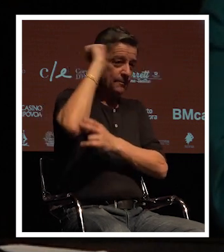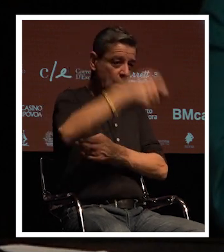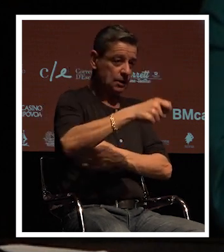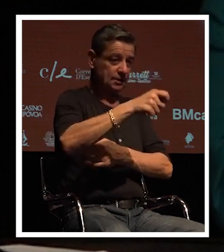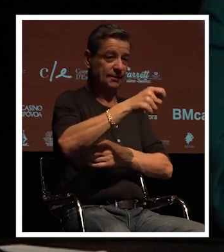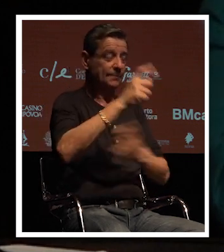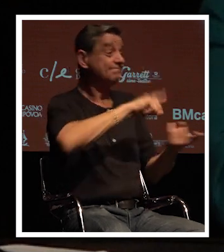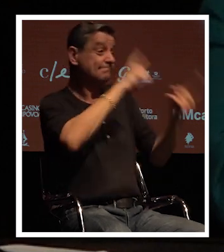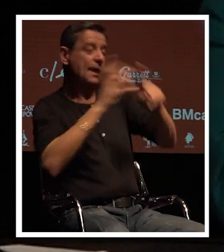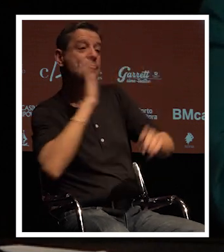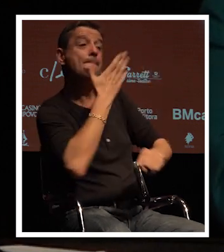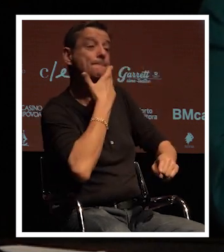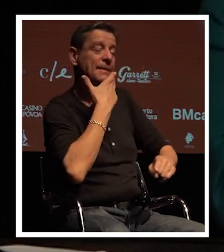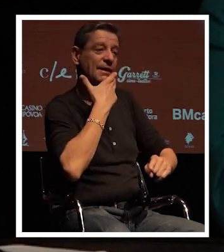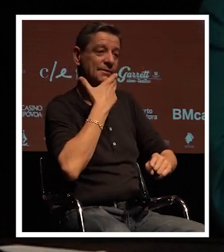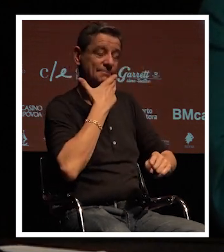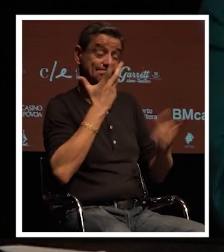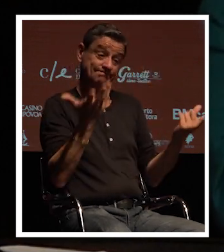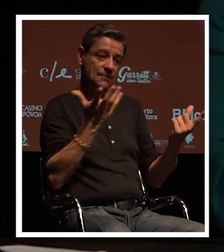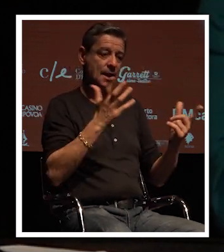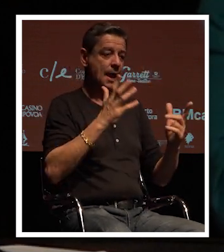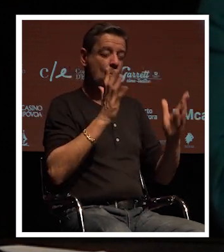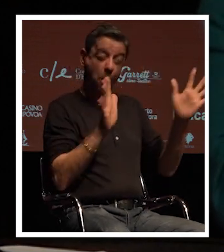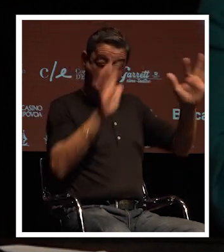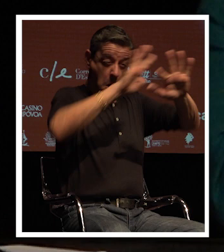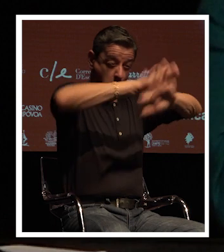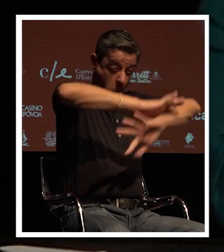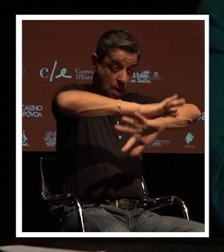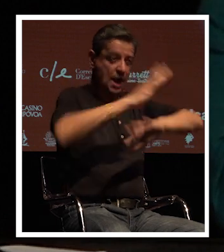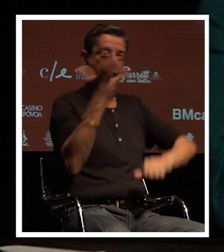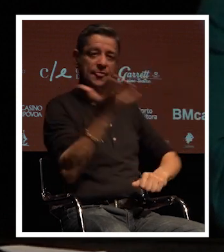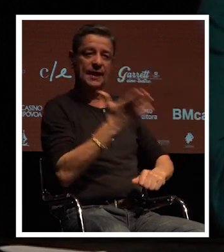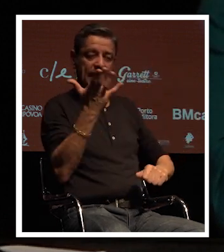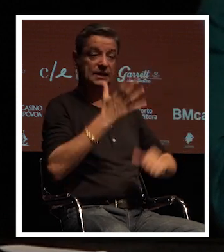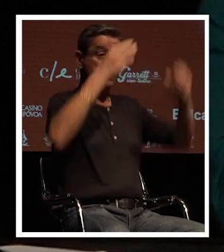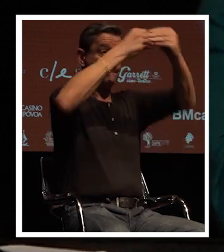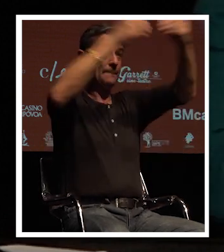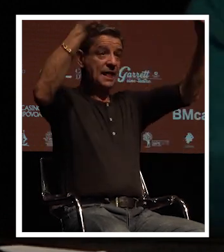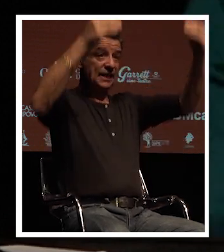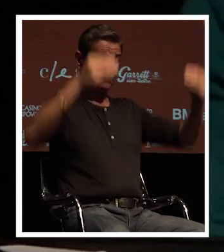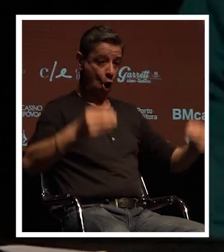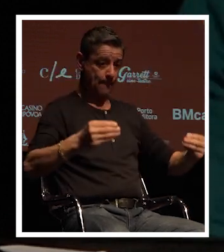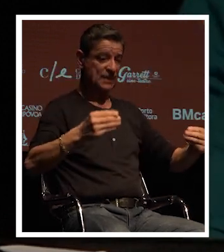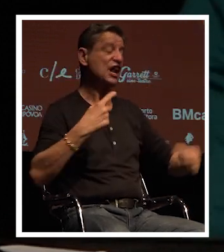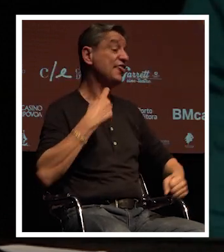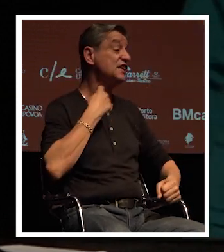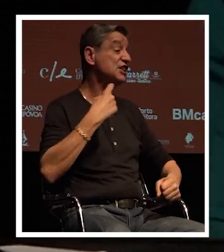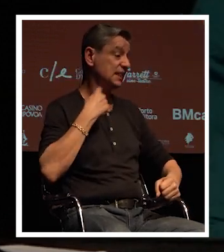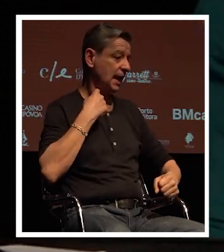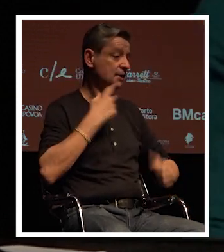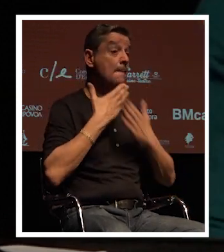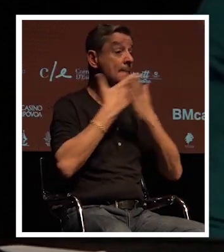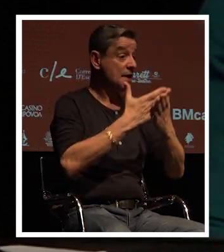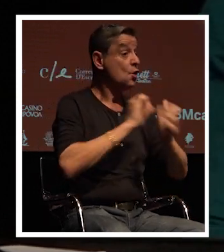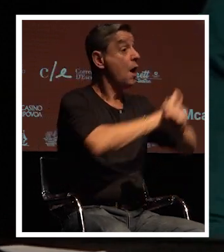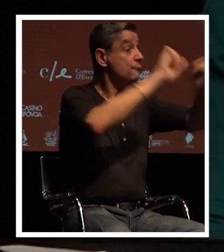Spotify e portanto esta manipulação dos direitos nas plataformas digitais nos gafa é algo para a qual eu peço a vossa